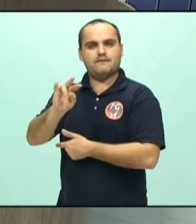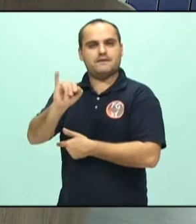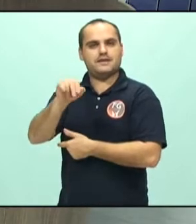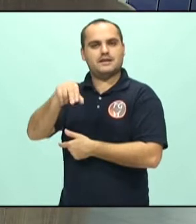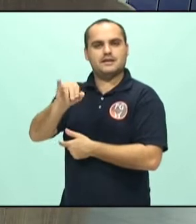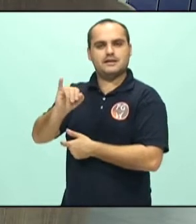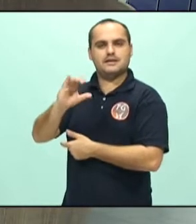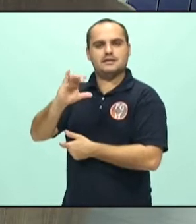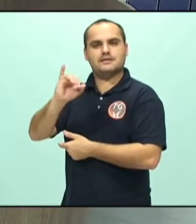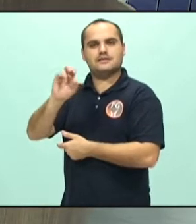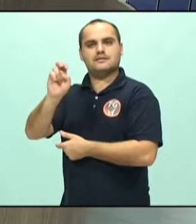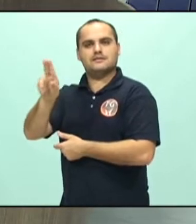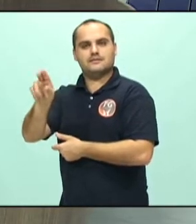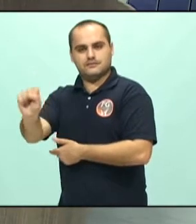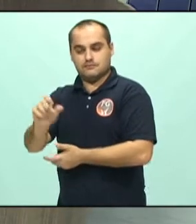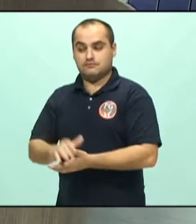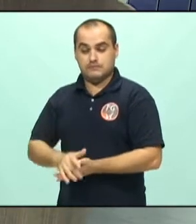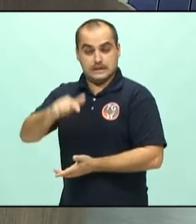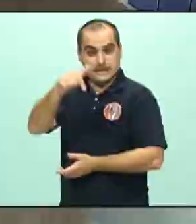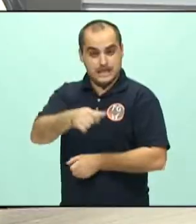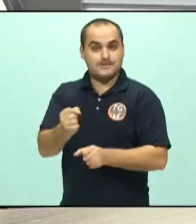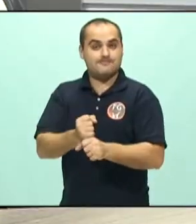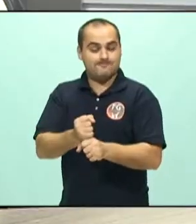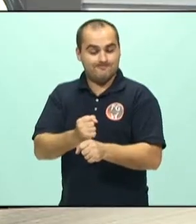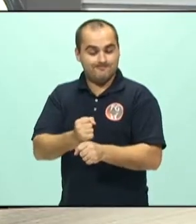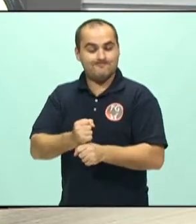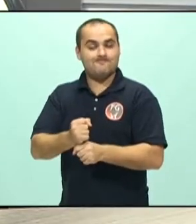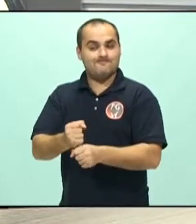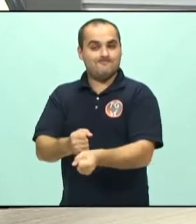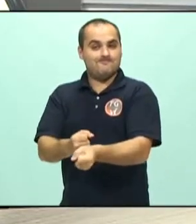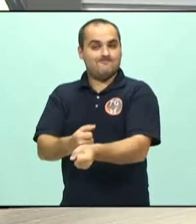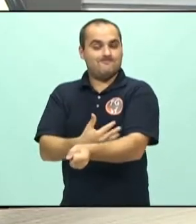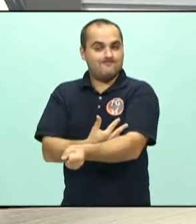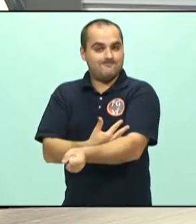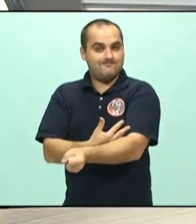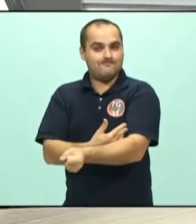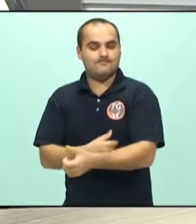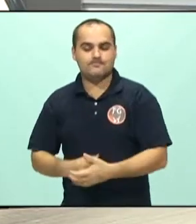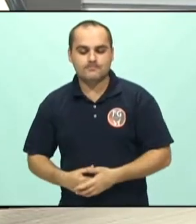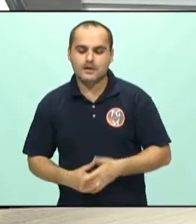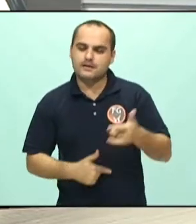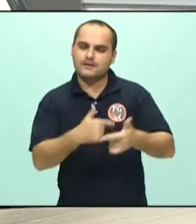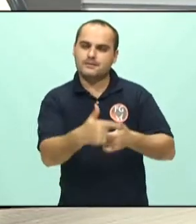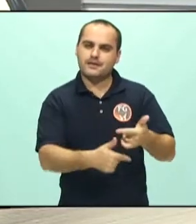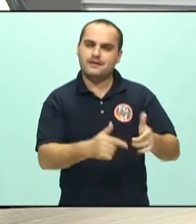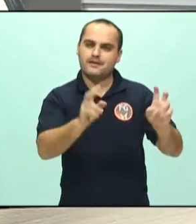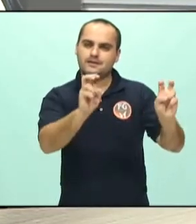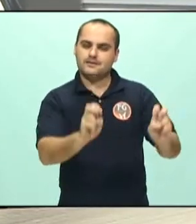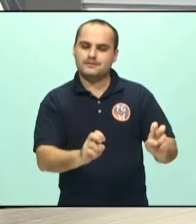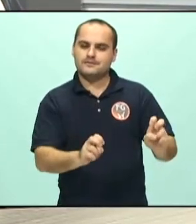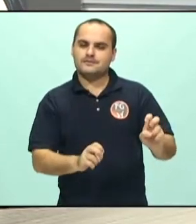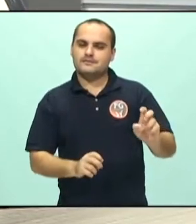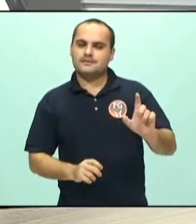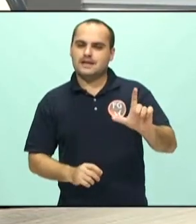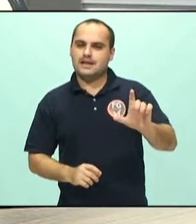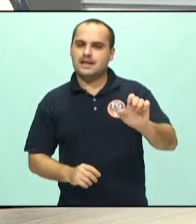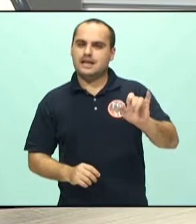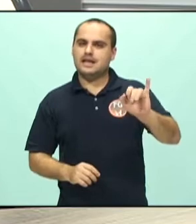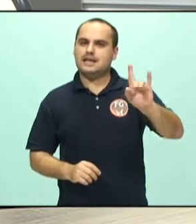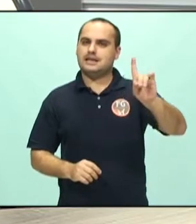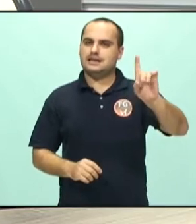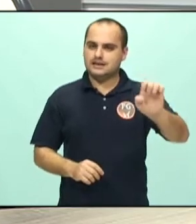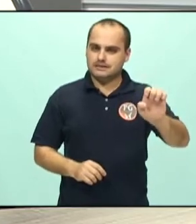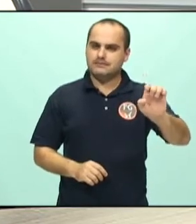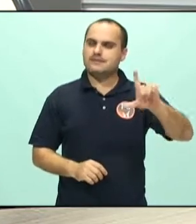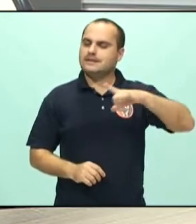conseguiram nos emocionar. Trabalhávamos com a Lídia Fagundes Telles, E a Lídia Fagundes Telles tem um conto que me